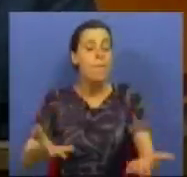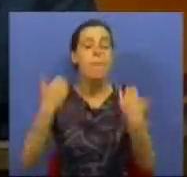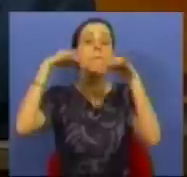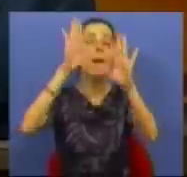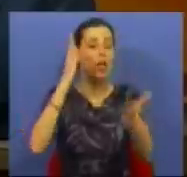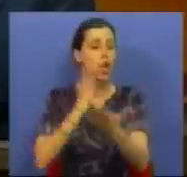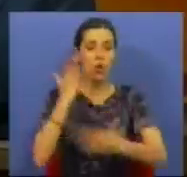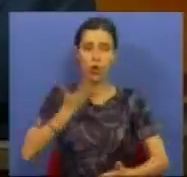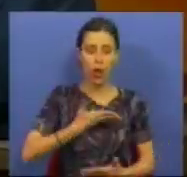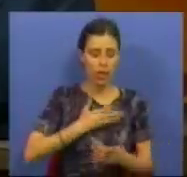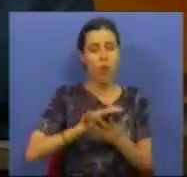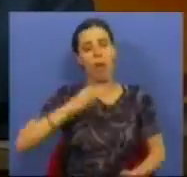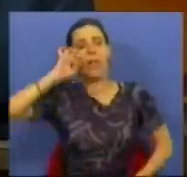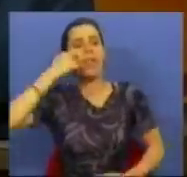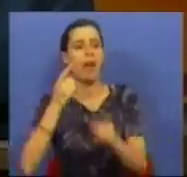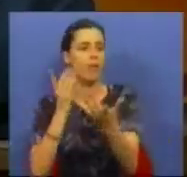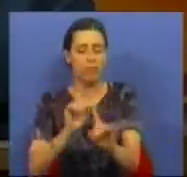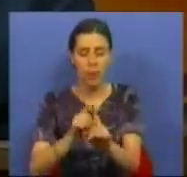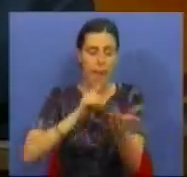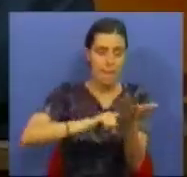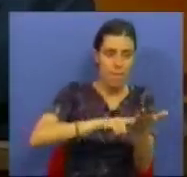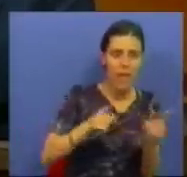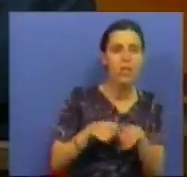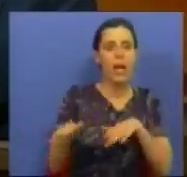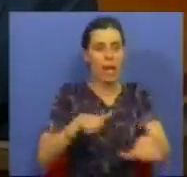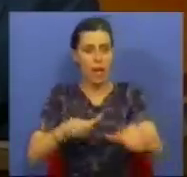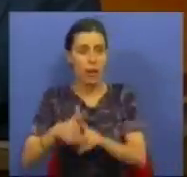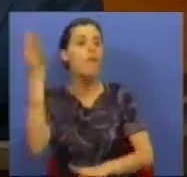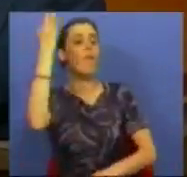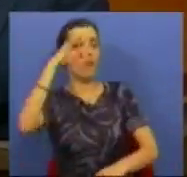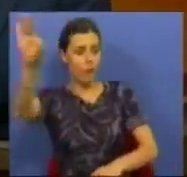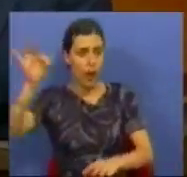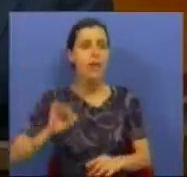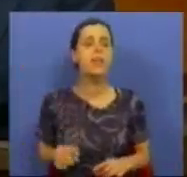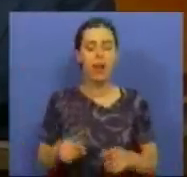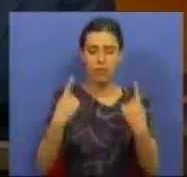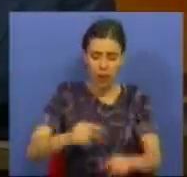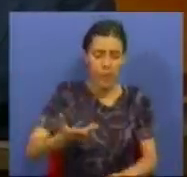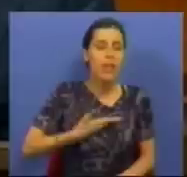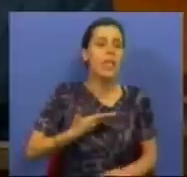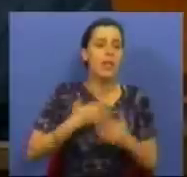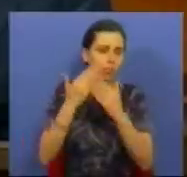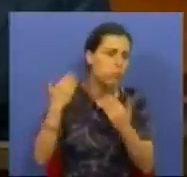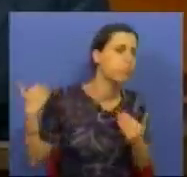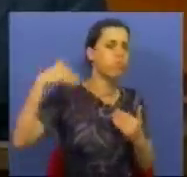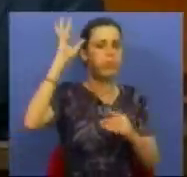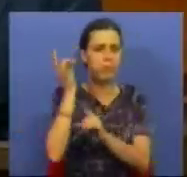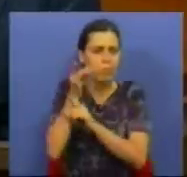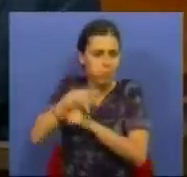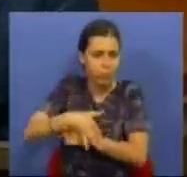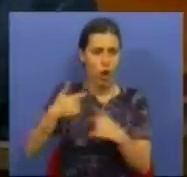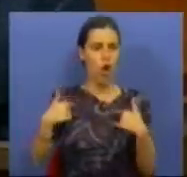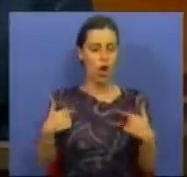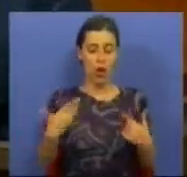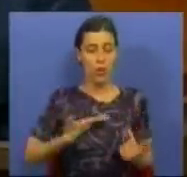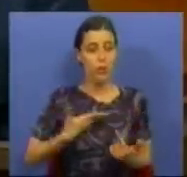só a dívida ou o déficit. A Bélgica, a Itália e até a França têm dívidas muito superiores às nossas